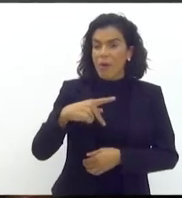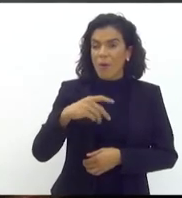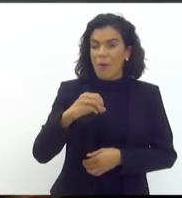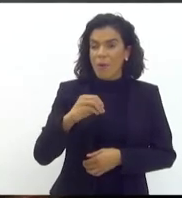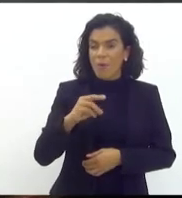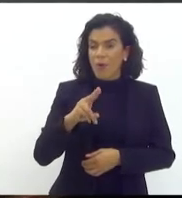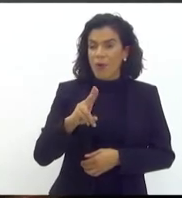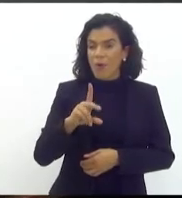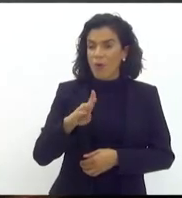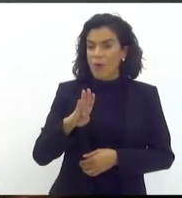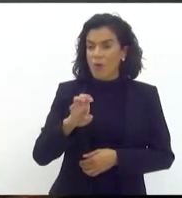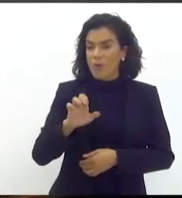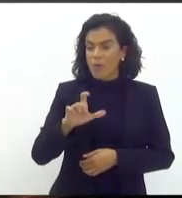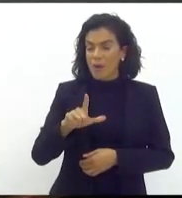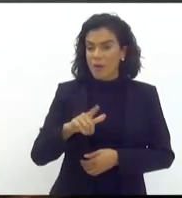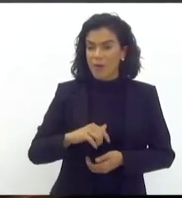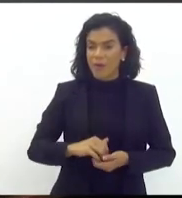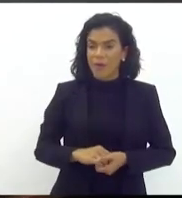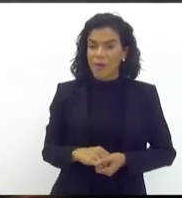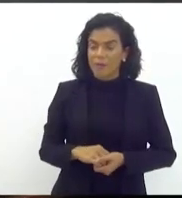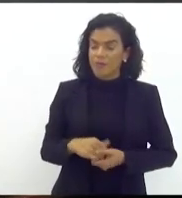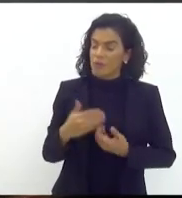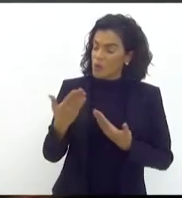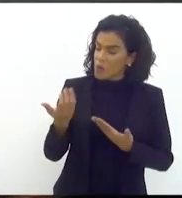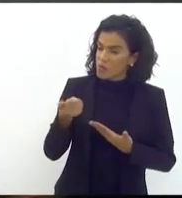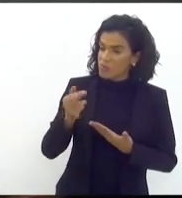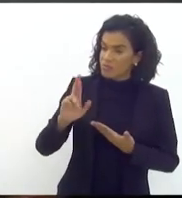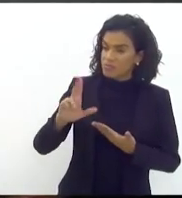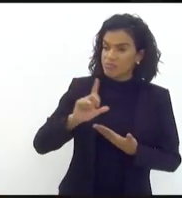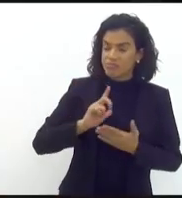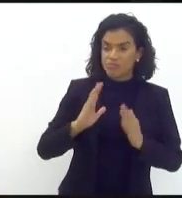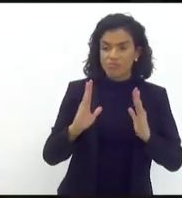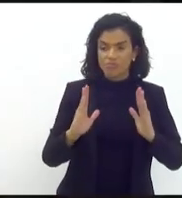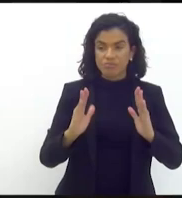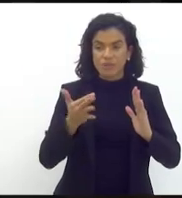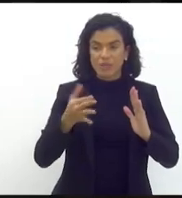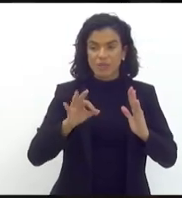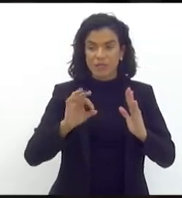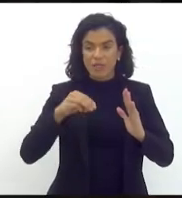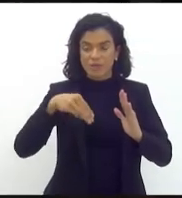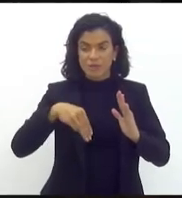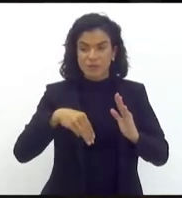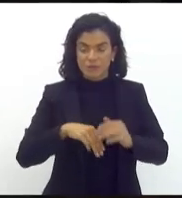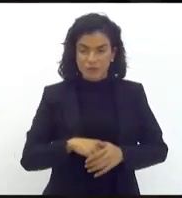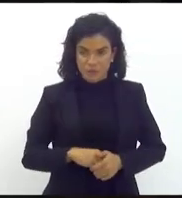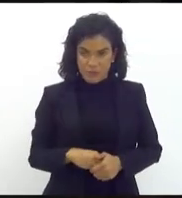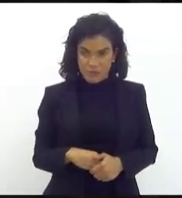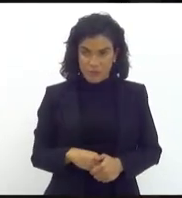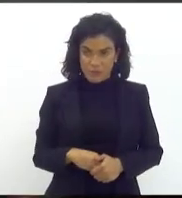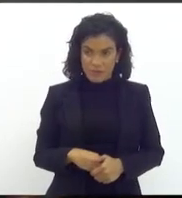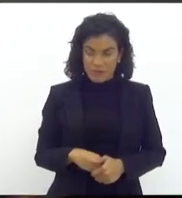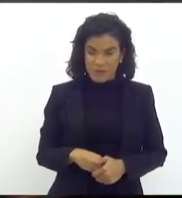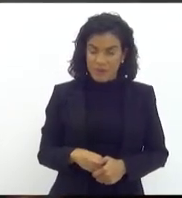Bel vossa excelência dispõe de 10 minutos